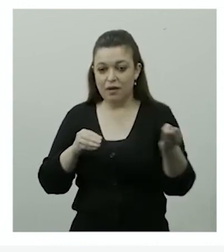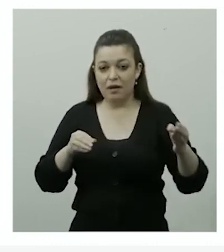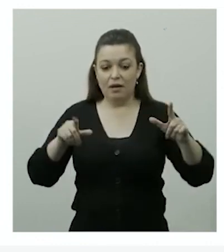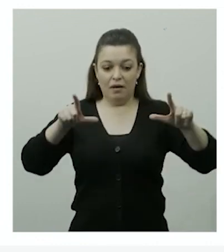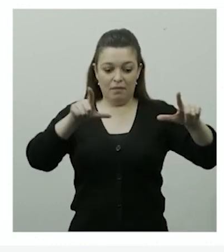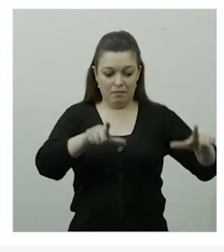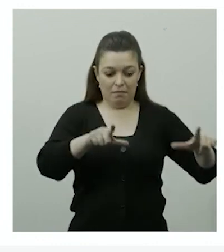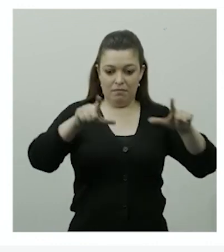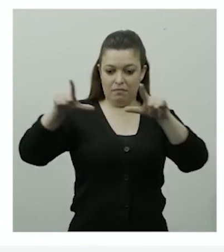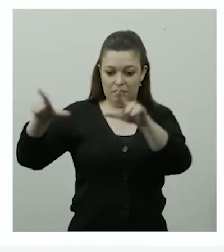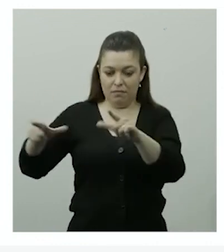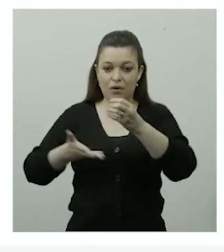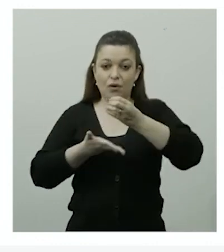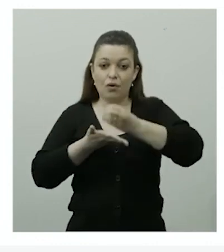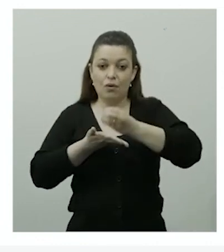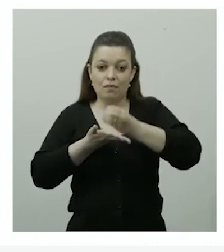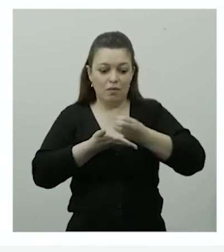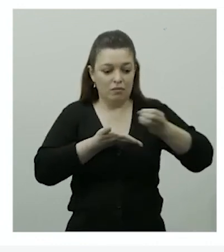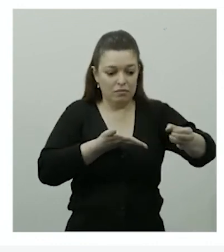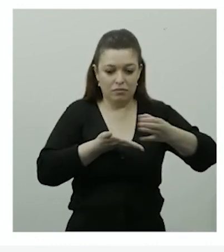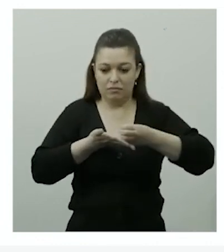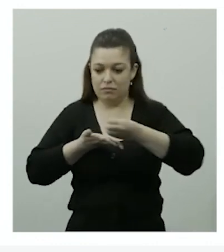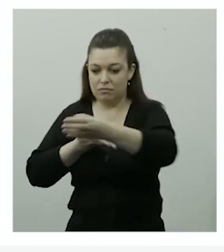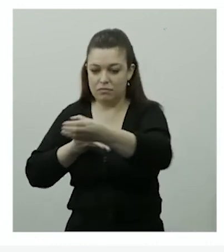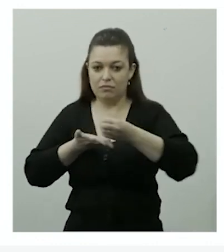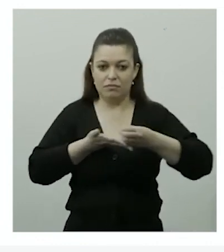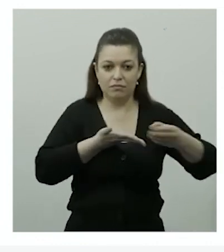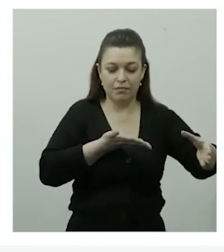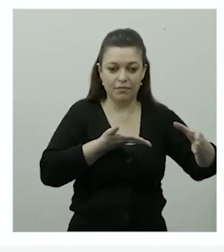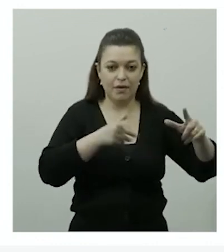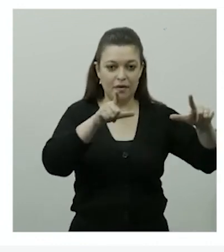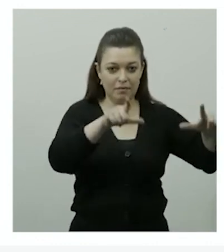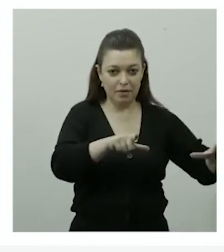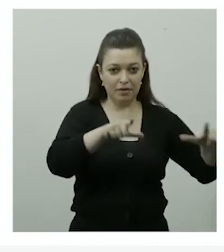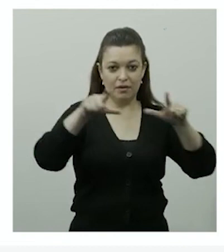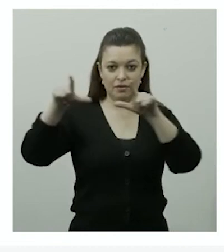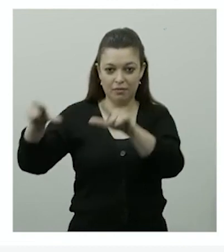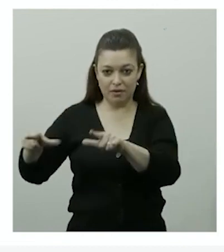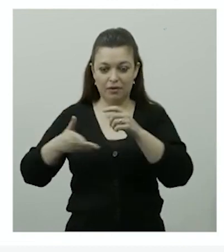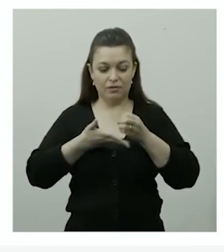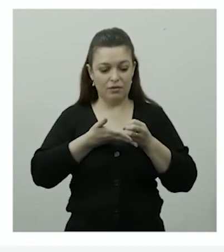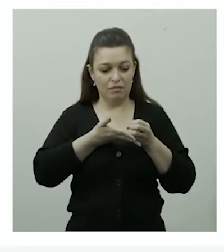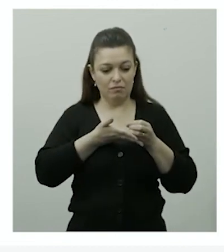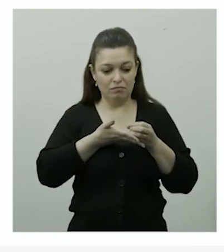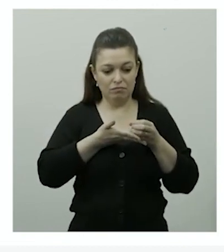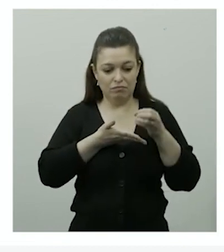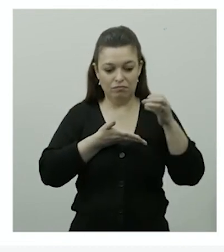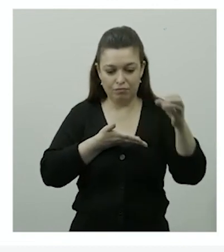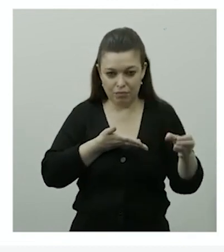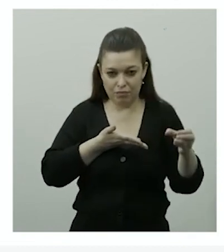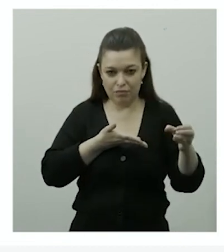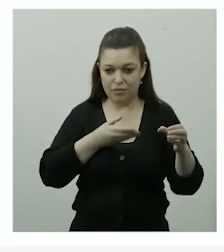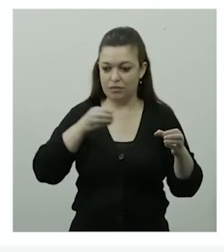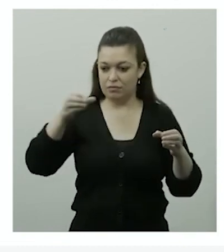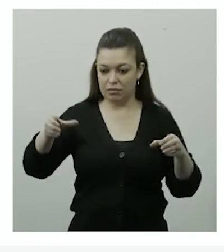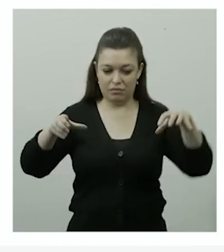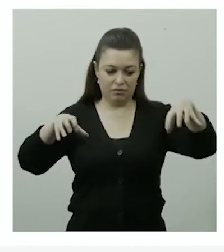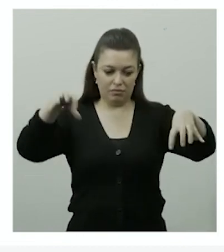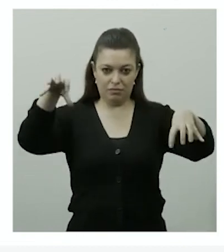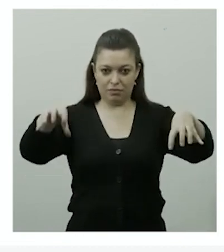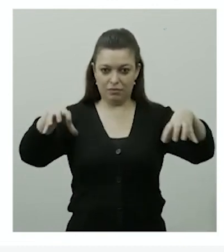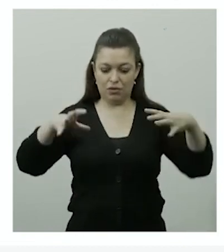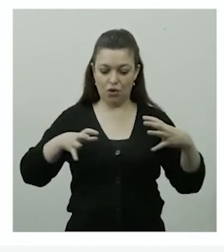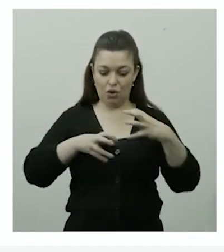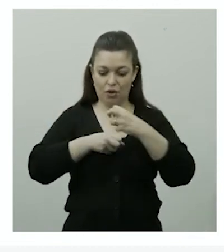em duas bandejas. Em cada bandeja, ele colocou menos copos do